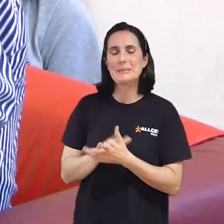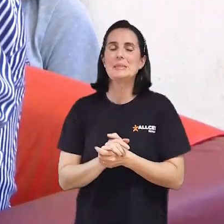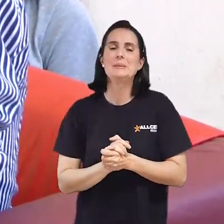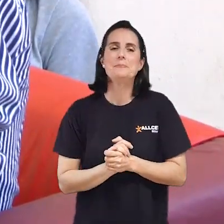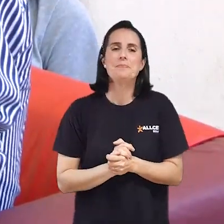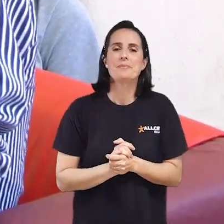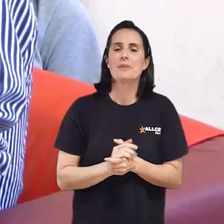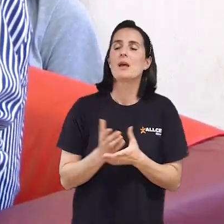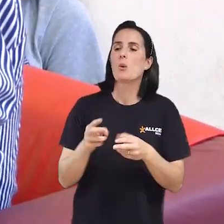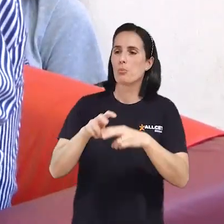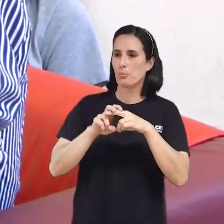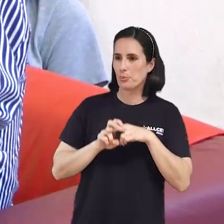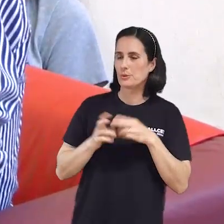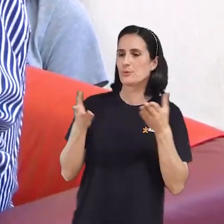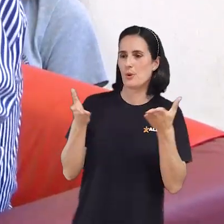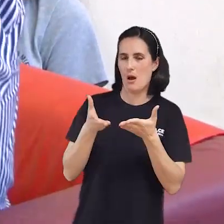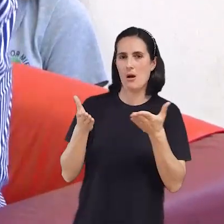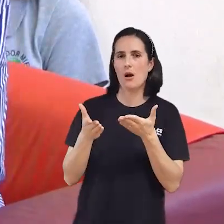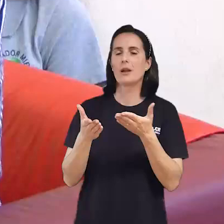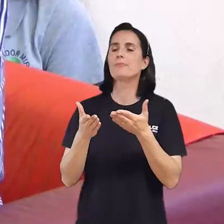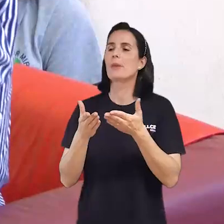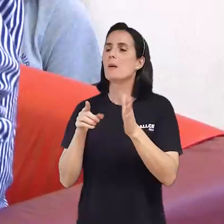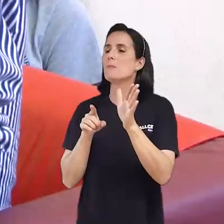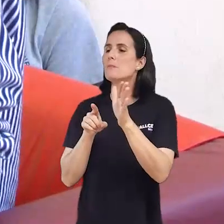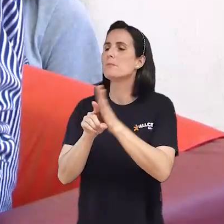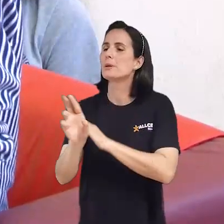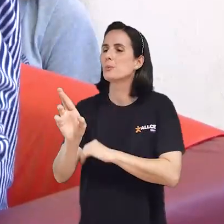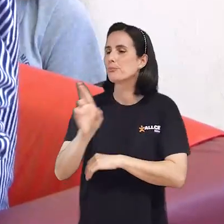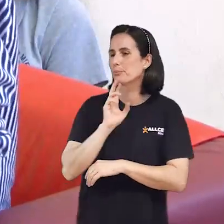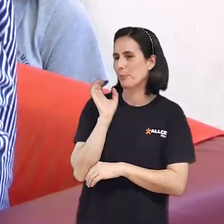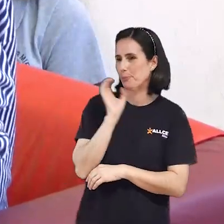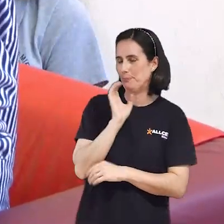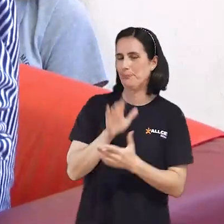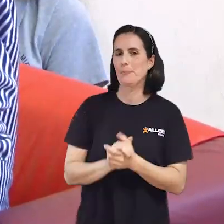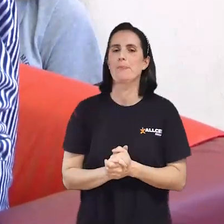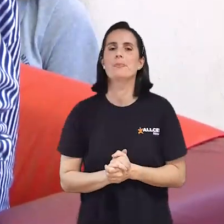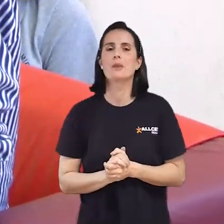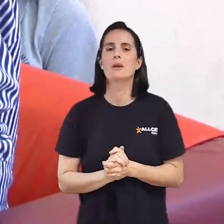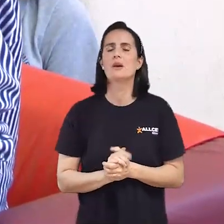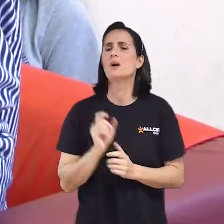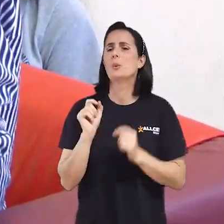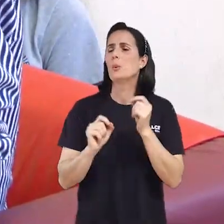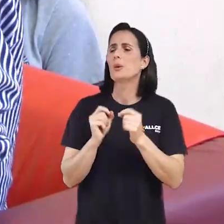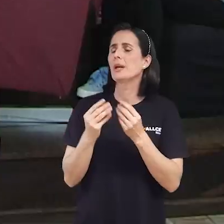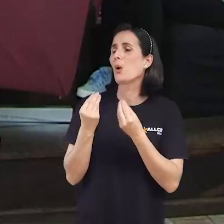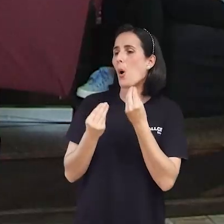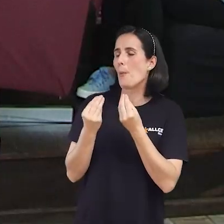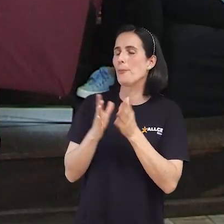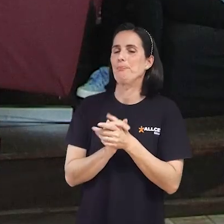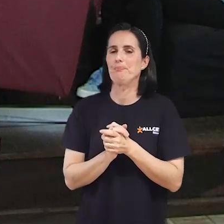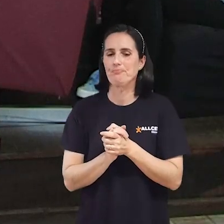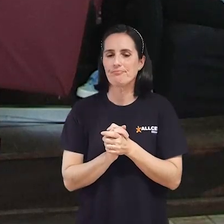grande responsabilidade e motivo de alegria se eu conseguir ser um bom vereador para as pessoas que precisam de mim.